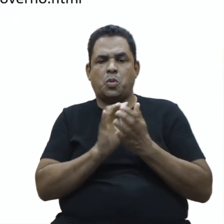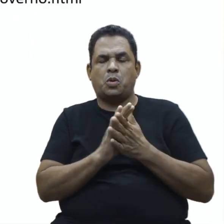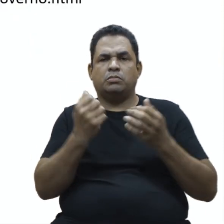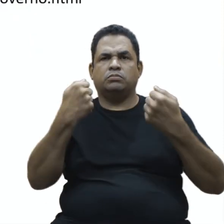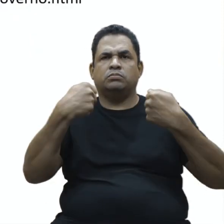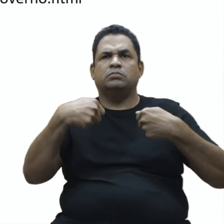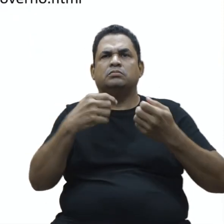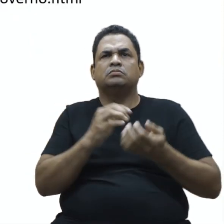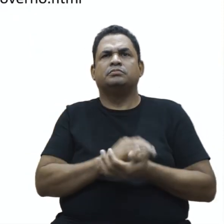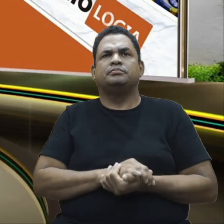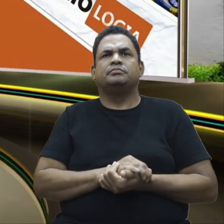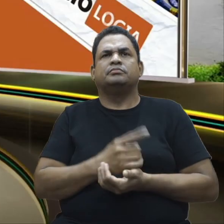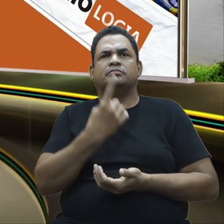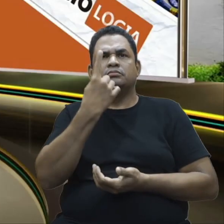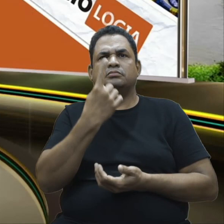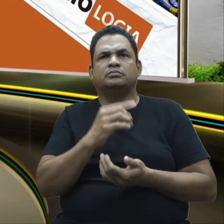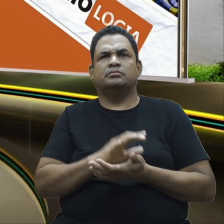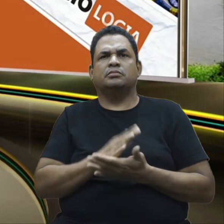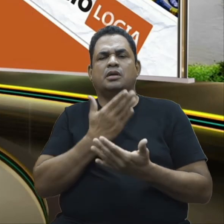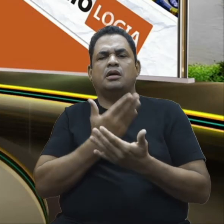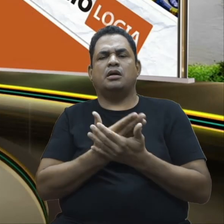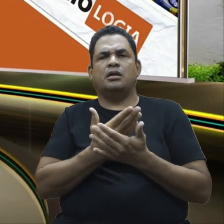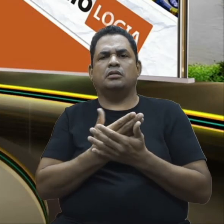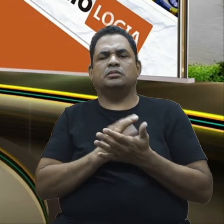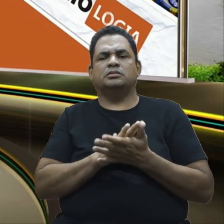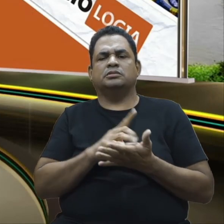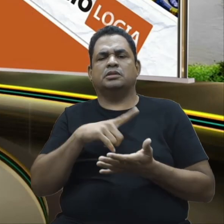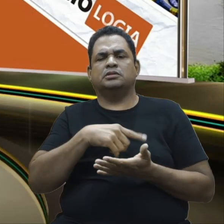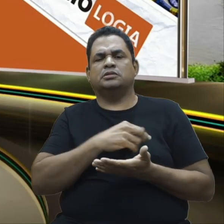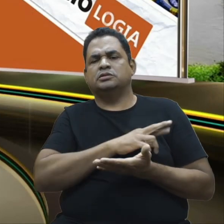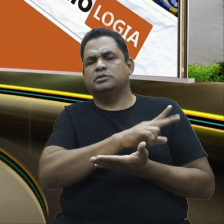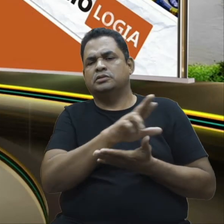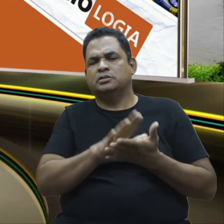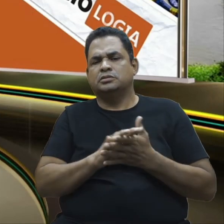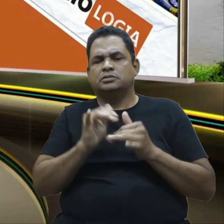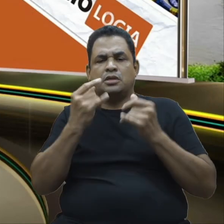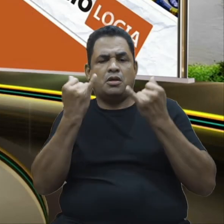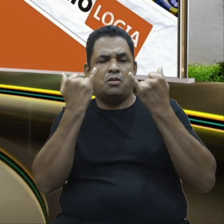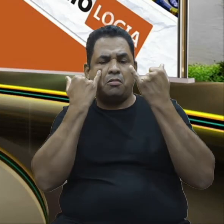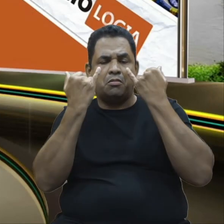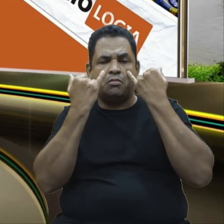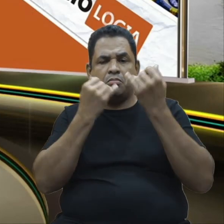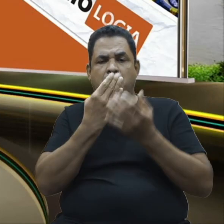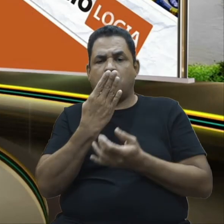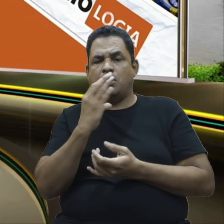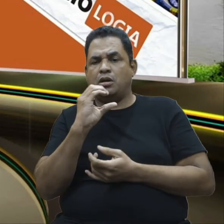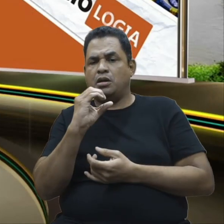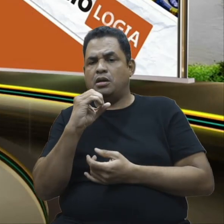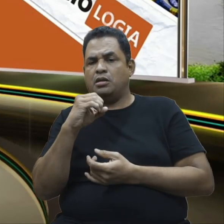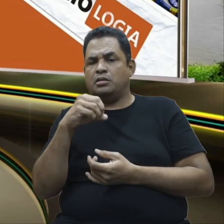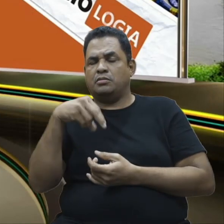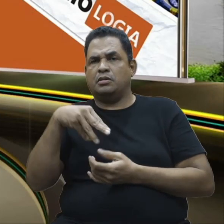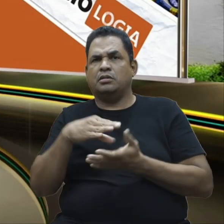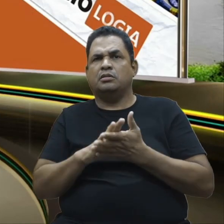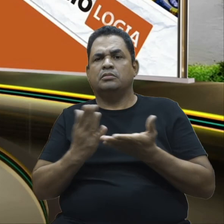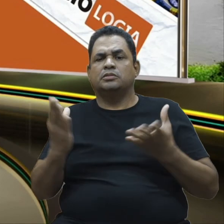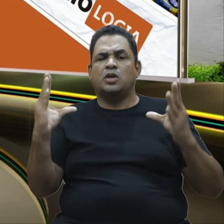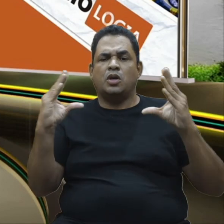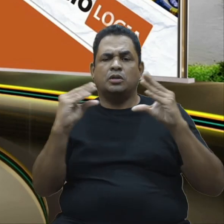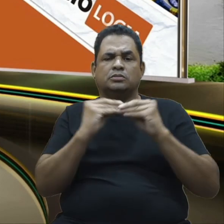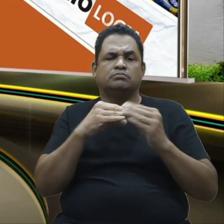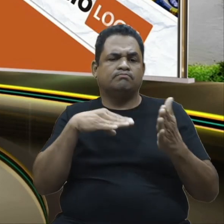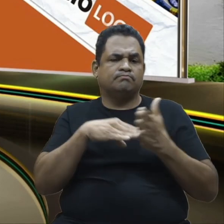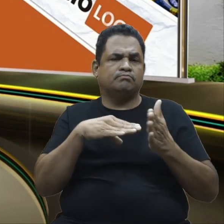gente, é isso. Vocês viram aí que a aula tem muita informação, muita coisa para 40 minutos, mas eu tentei resumir o máximo do